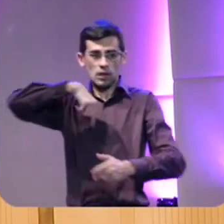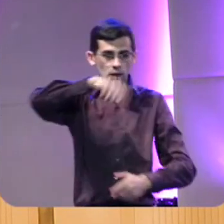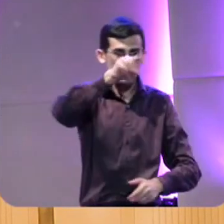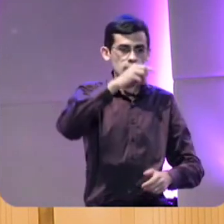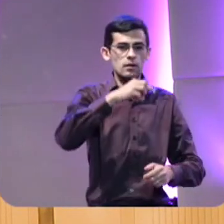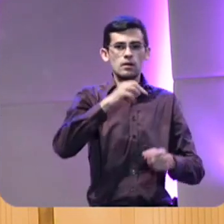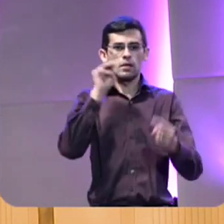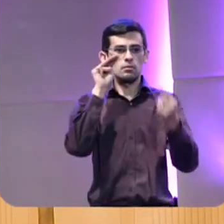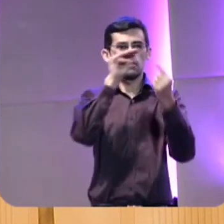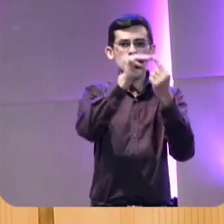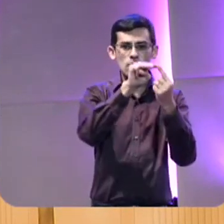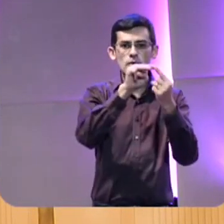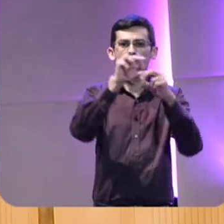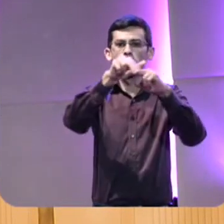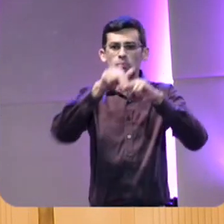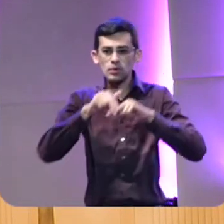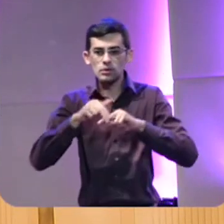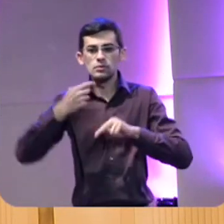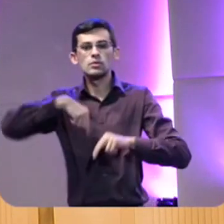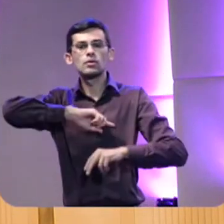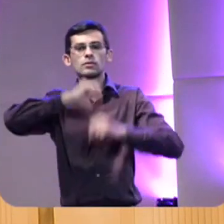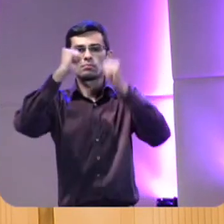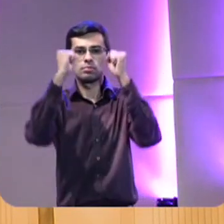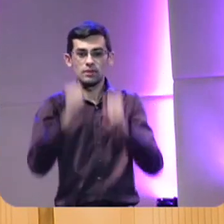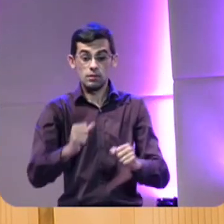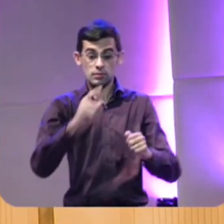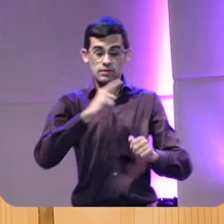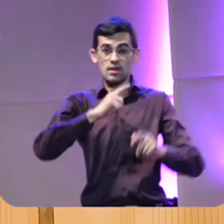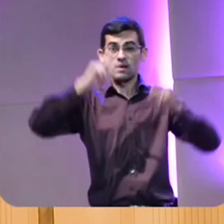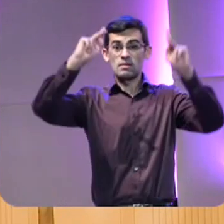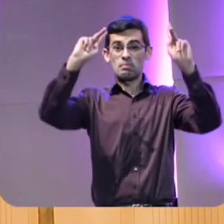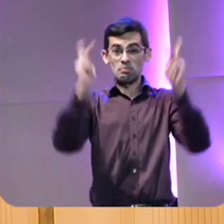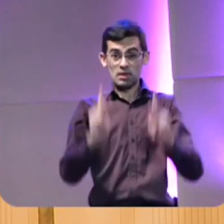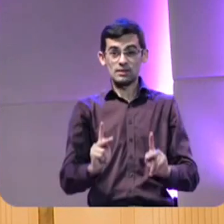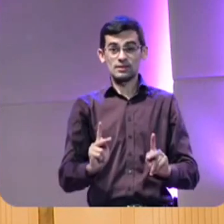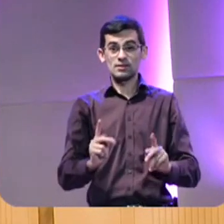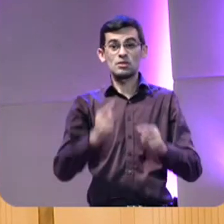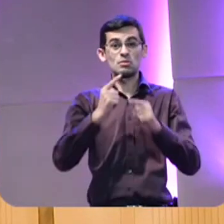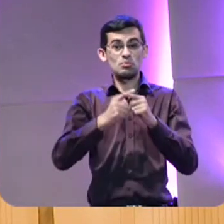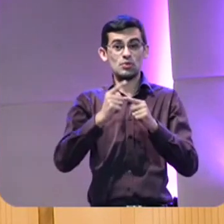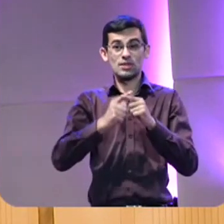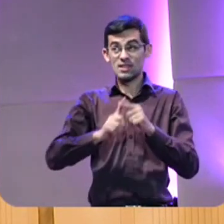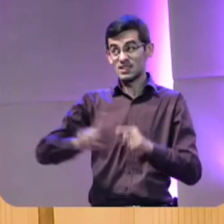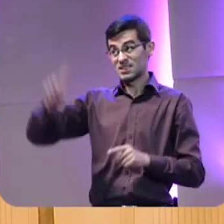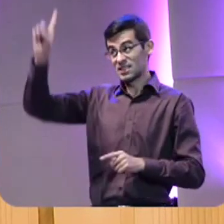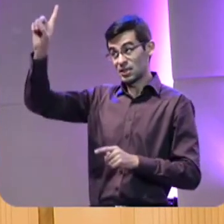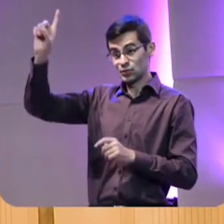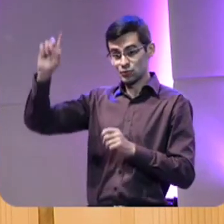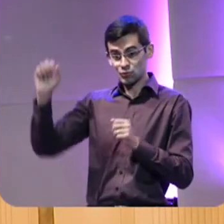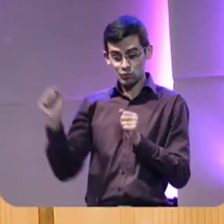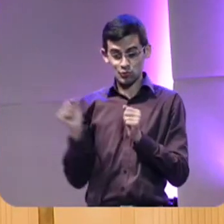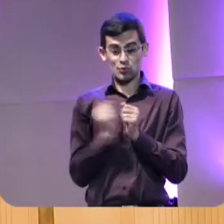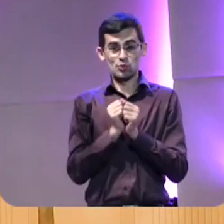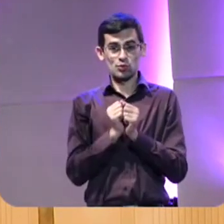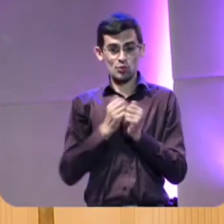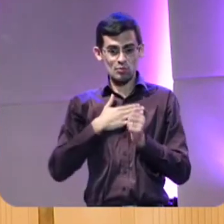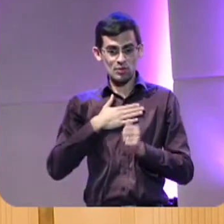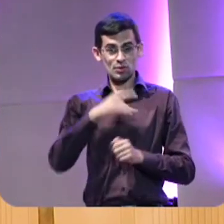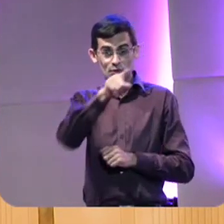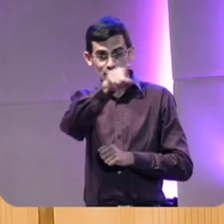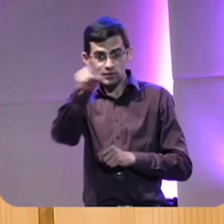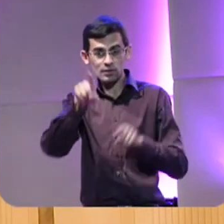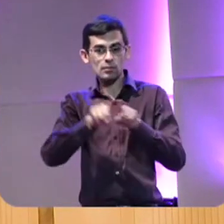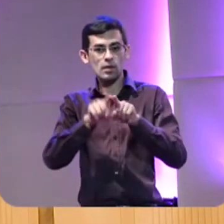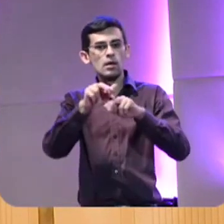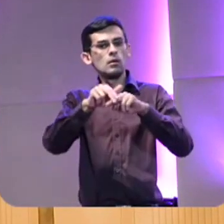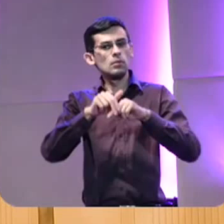por isso que nós podemos ter paz, porque Ele está lá, presente conosco. E é por isso que o